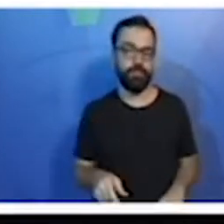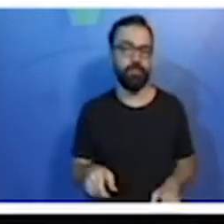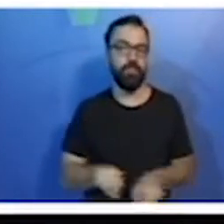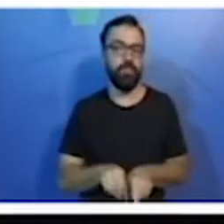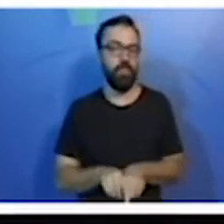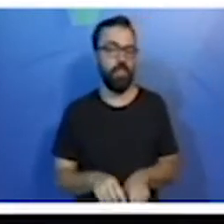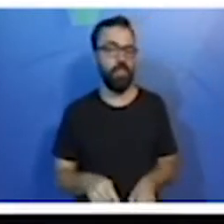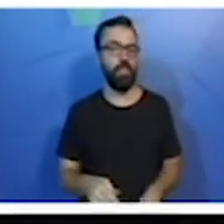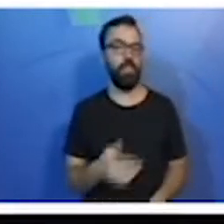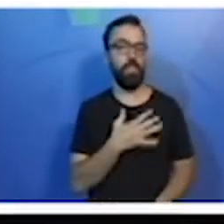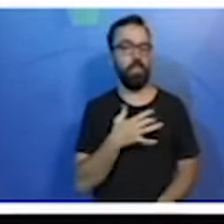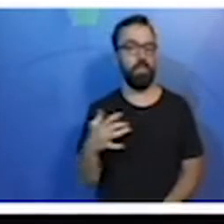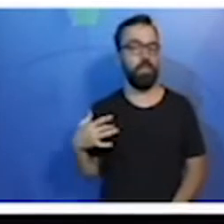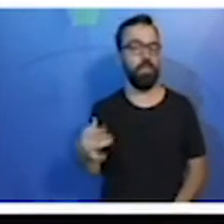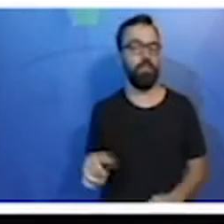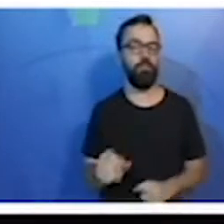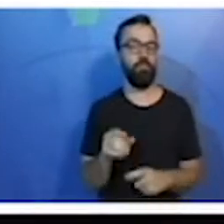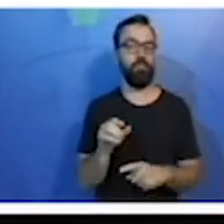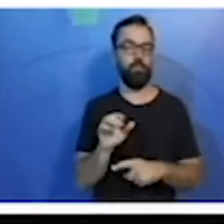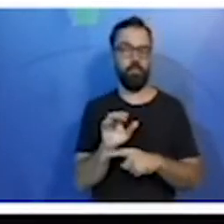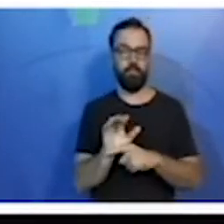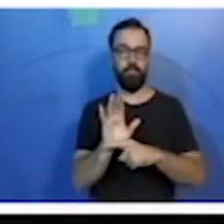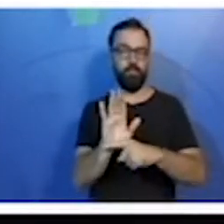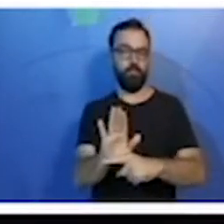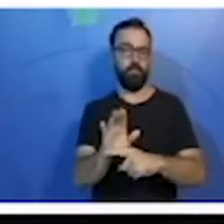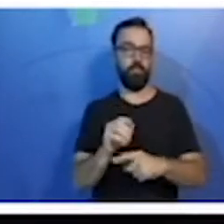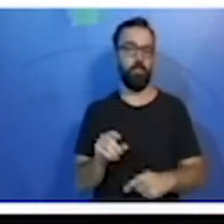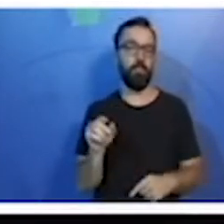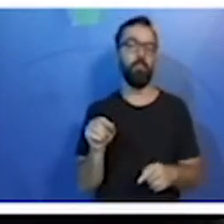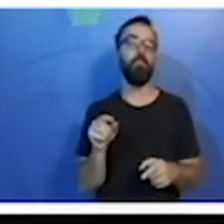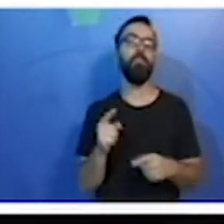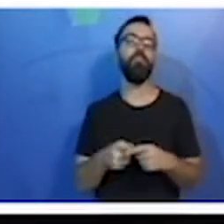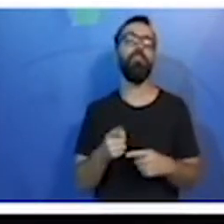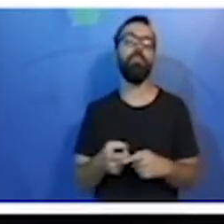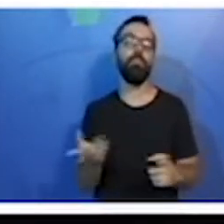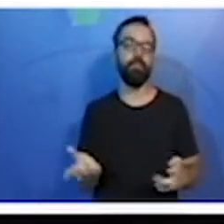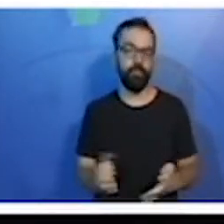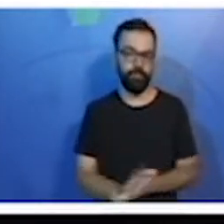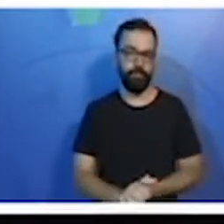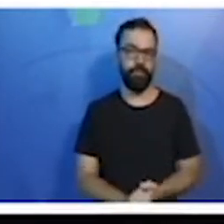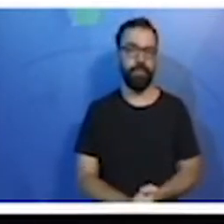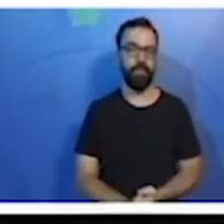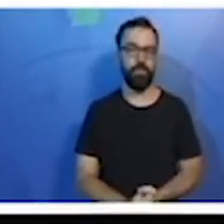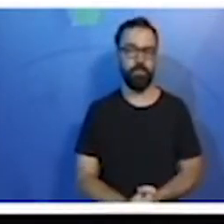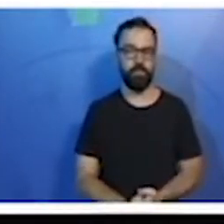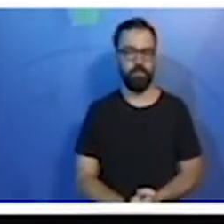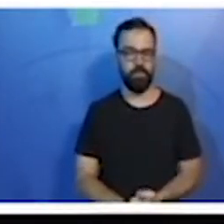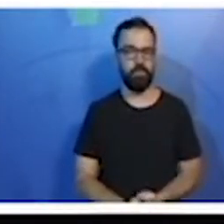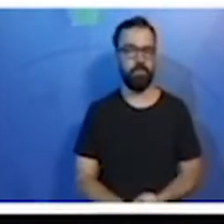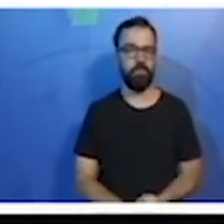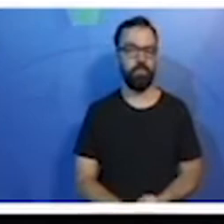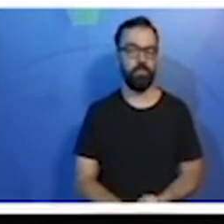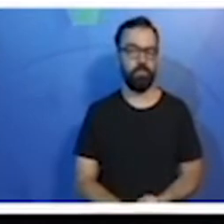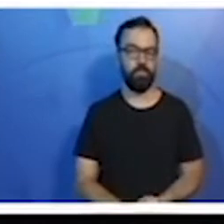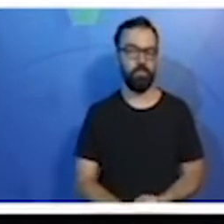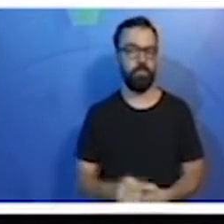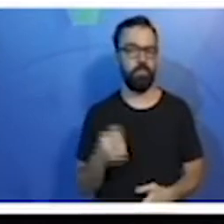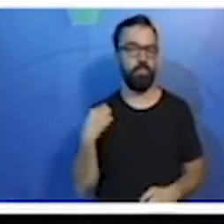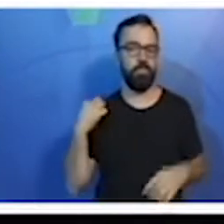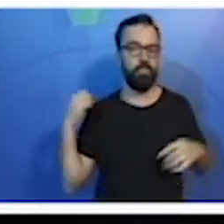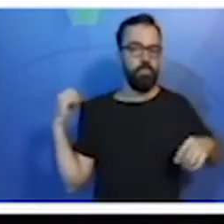benefícios esse fazer o ciclismo como uma forma de lazer como uma forma de diversão como uma forma de acompanhamento físico e atividade